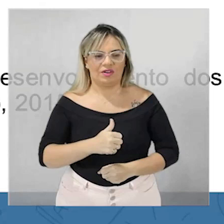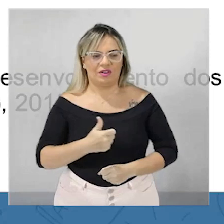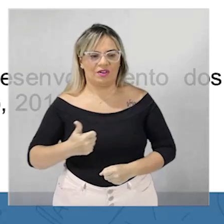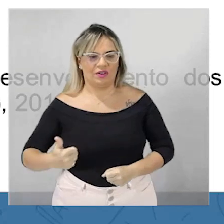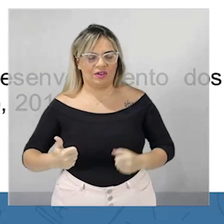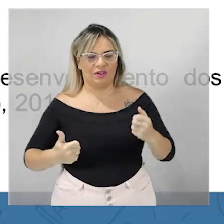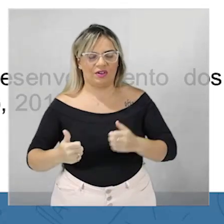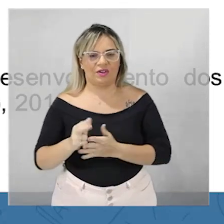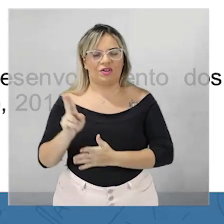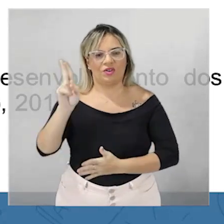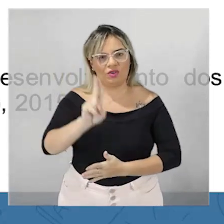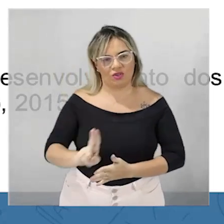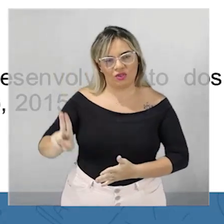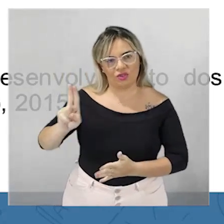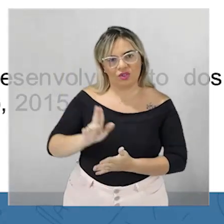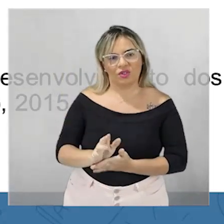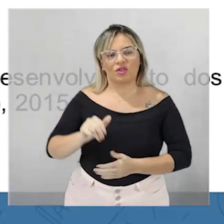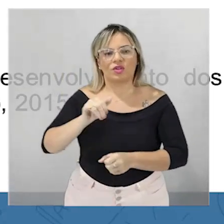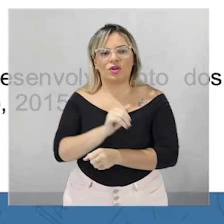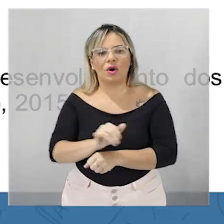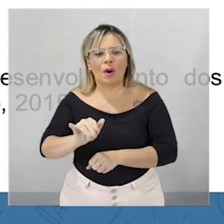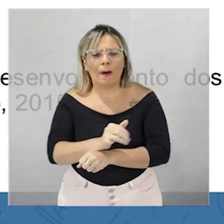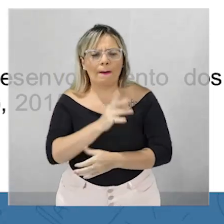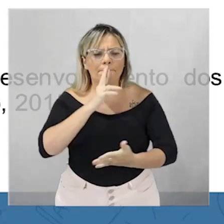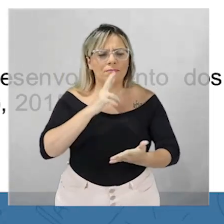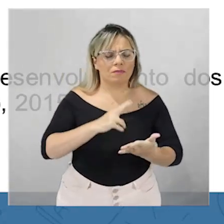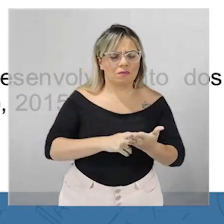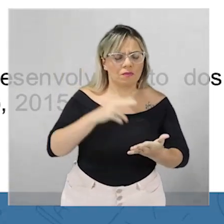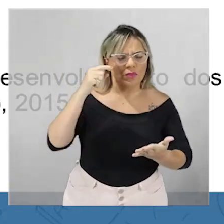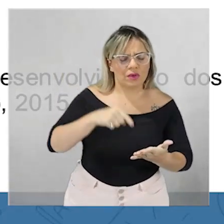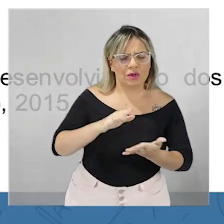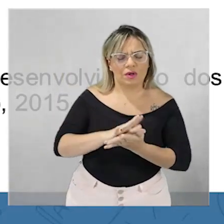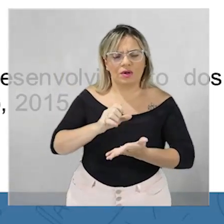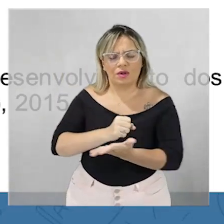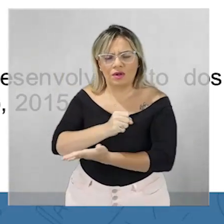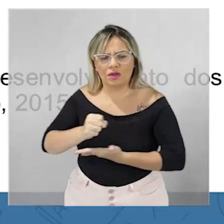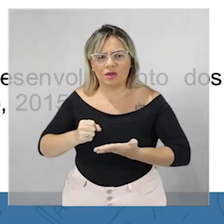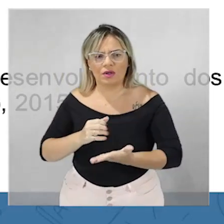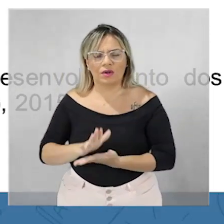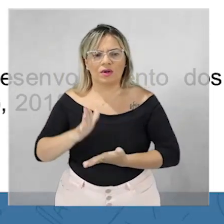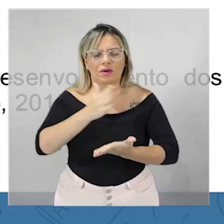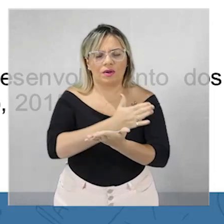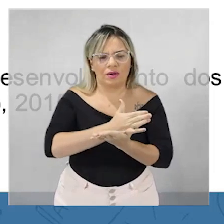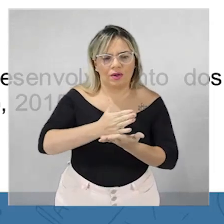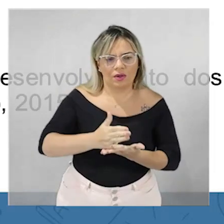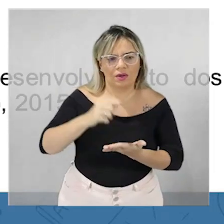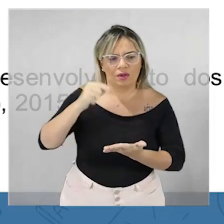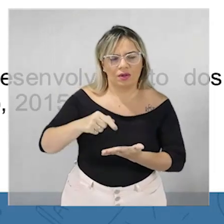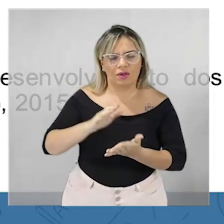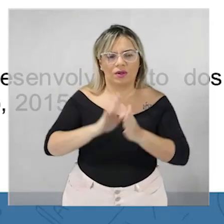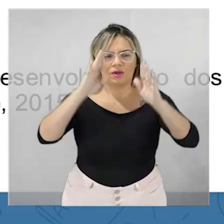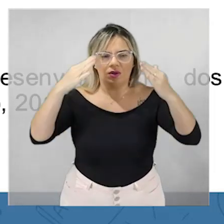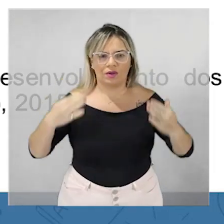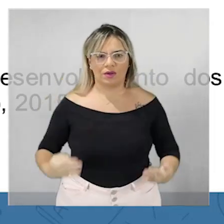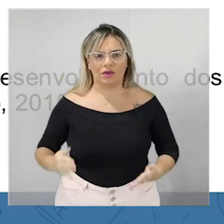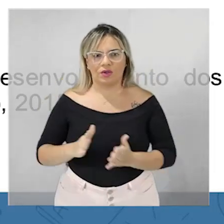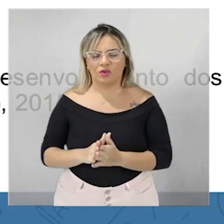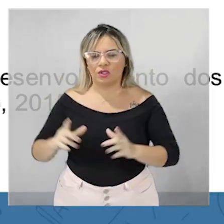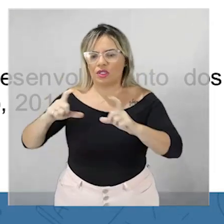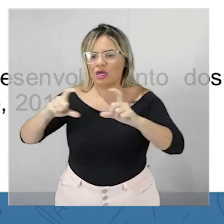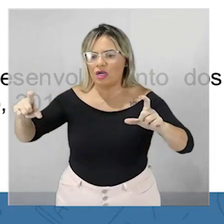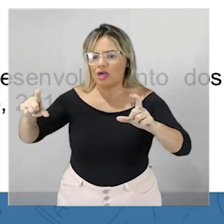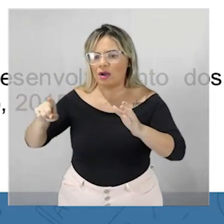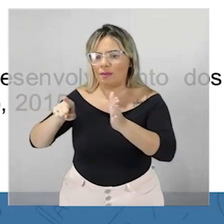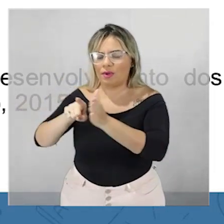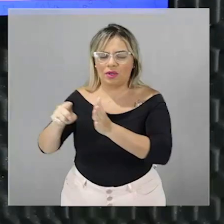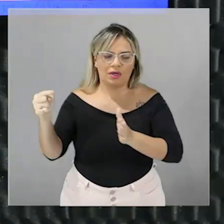estou utilizando uma estratégia, né, de resolução de questões baseada inicialmente, né, na análise do comando. Nós temos